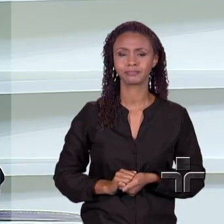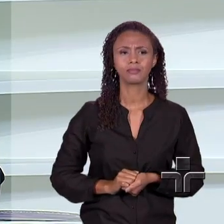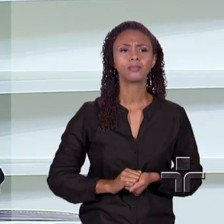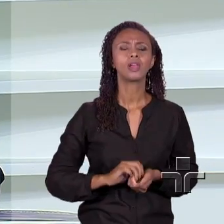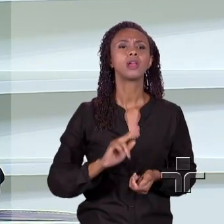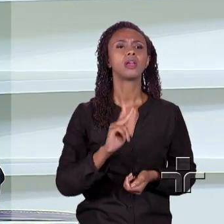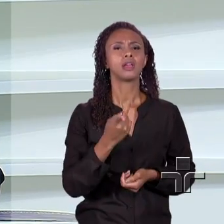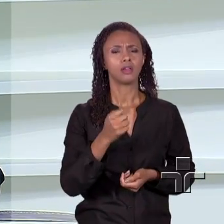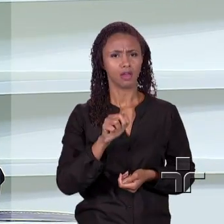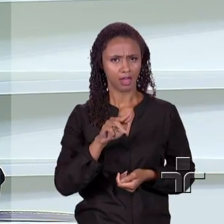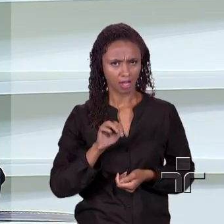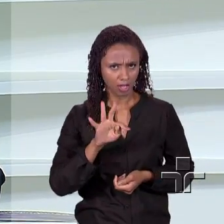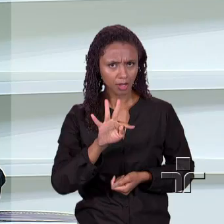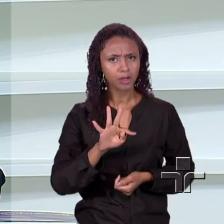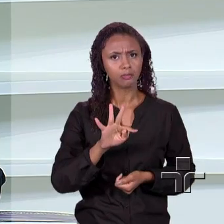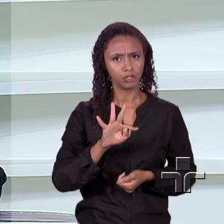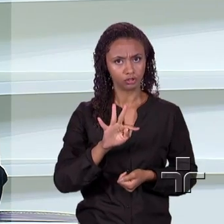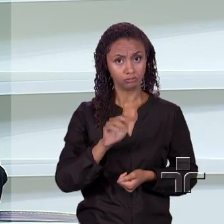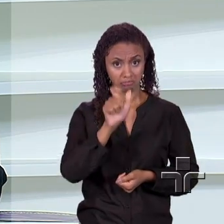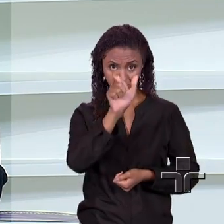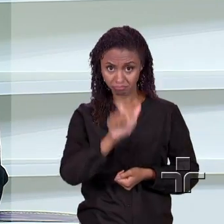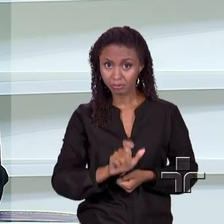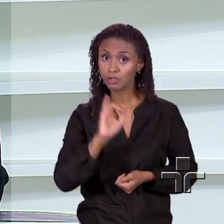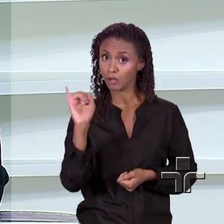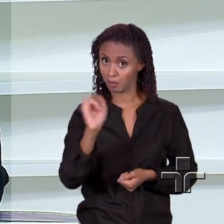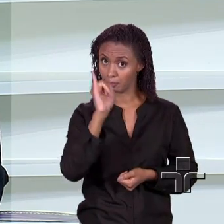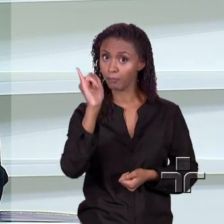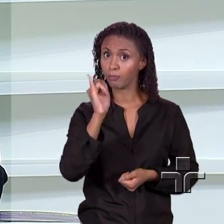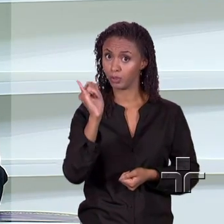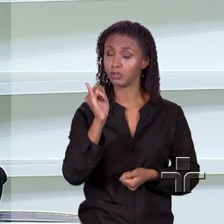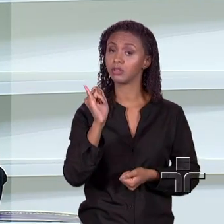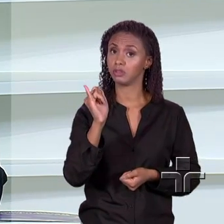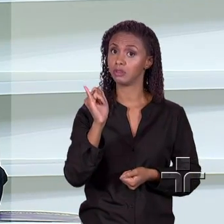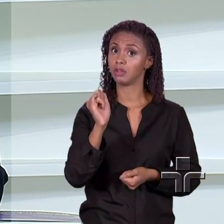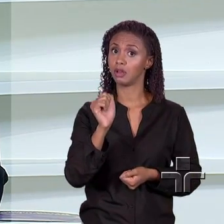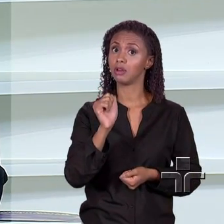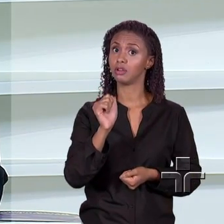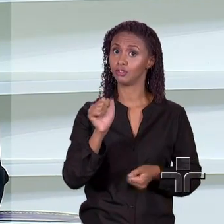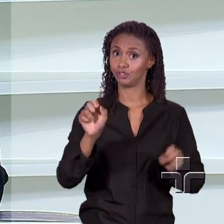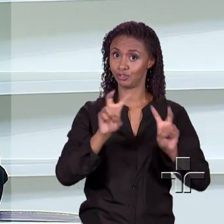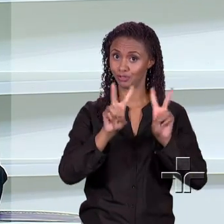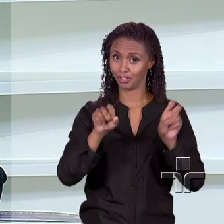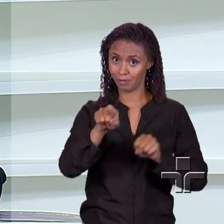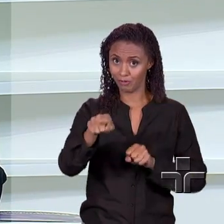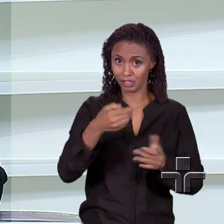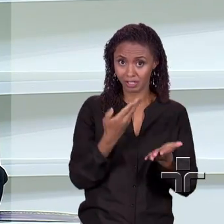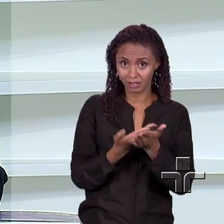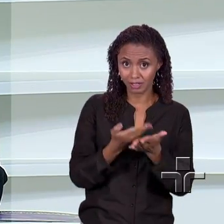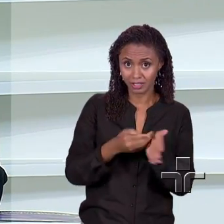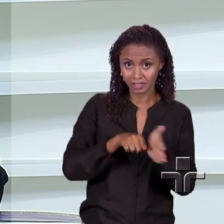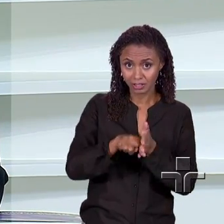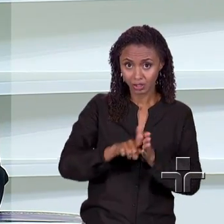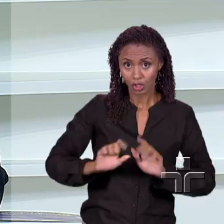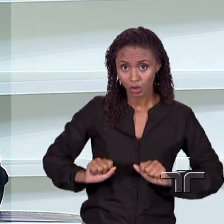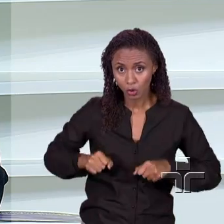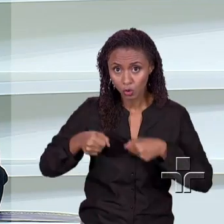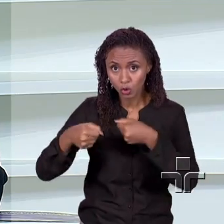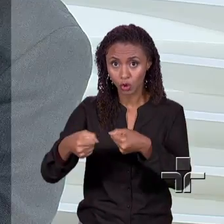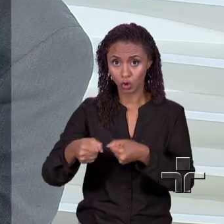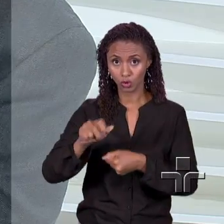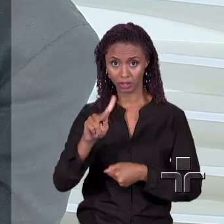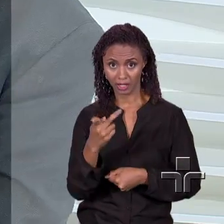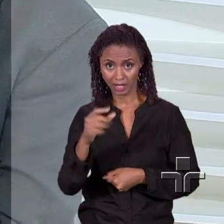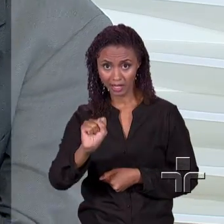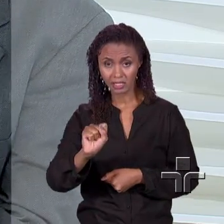Daniel foi uma pessoa importante, destacada na questão que você estava estudando, na luta dos homossexuais? Ele foi